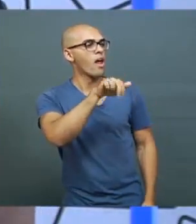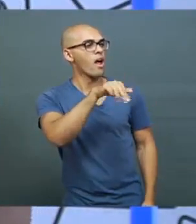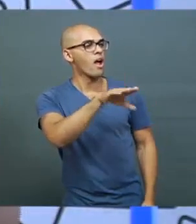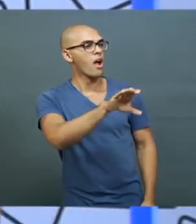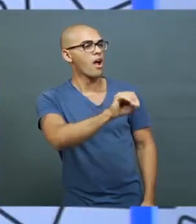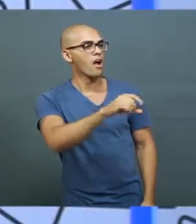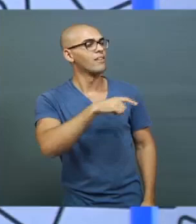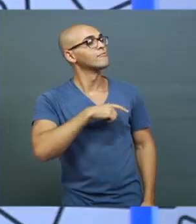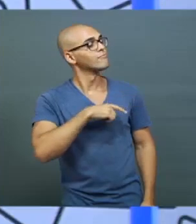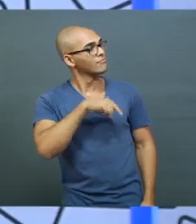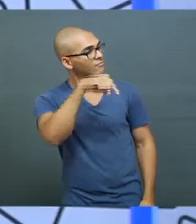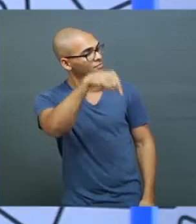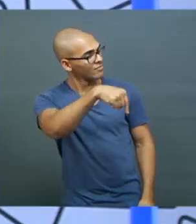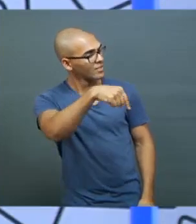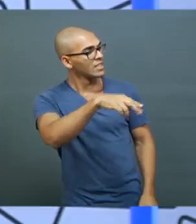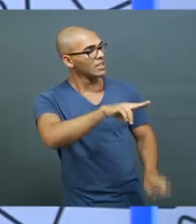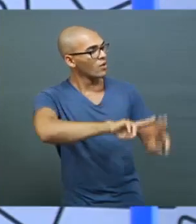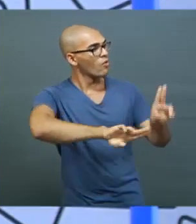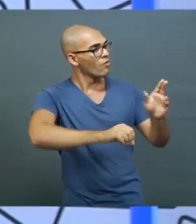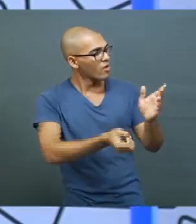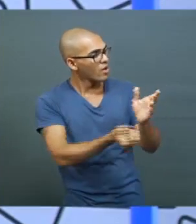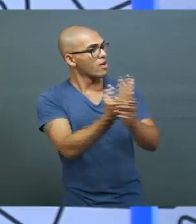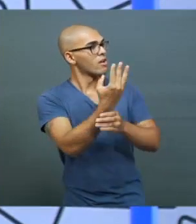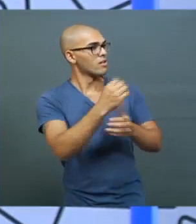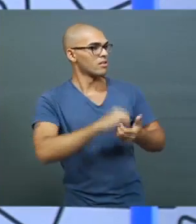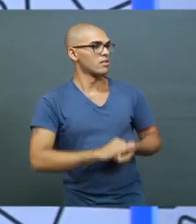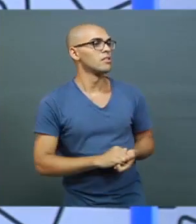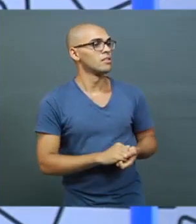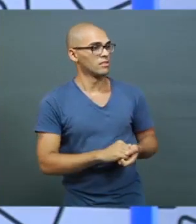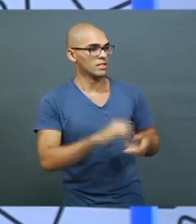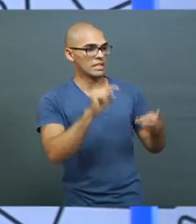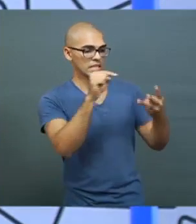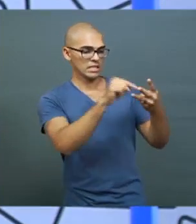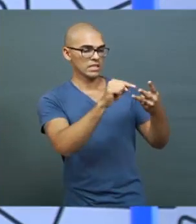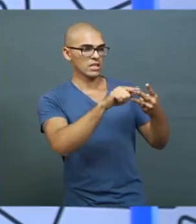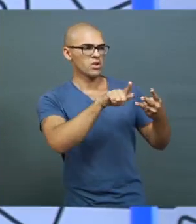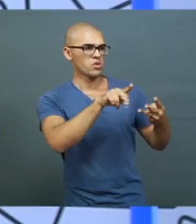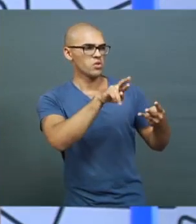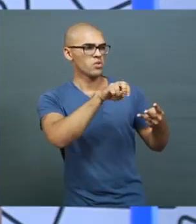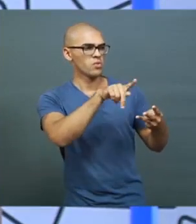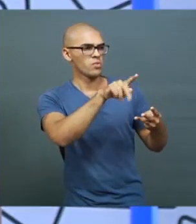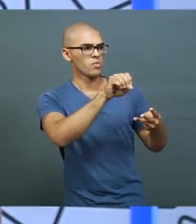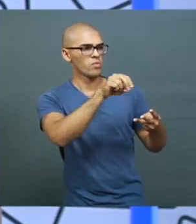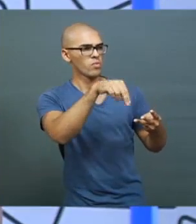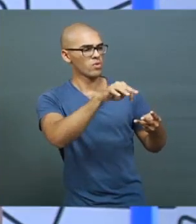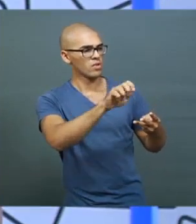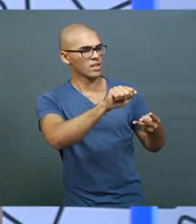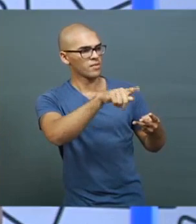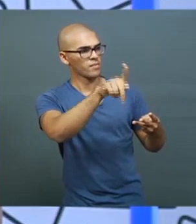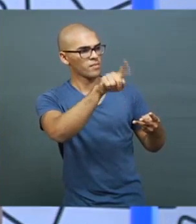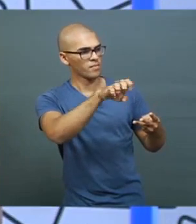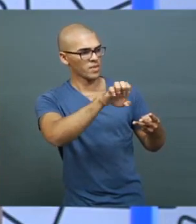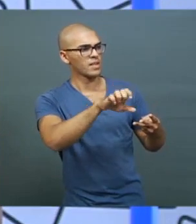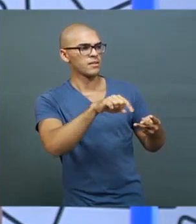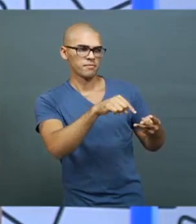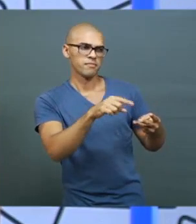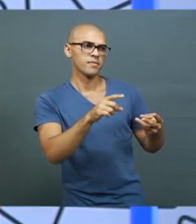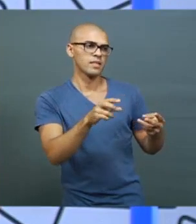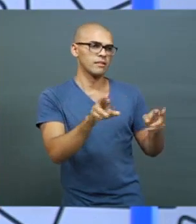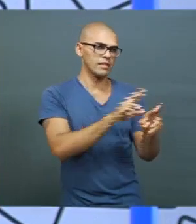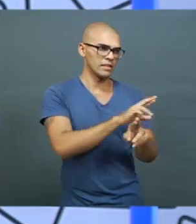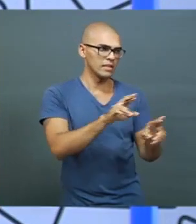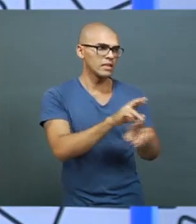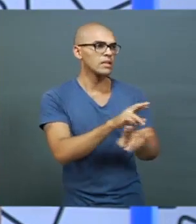nasceu dentro da UFO, né? E o Pontapé, que também tem uma conexão com o meio acadêmico, mas